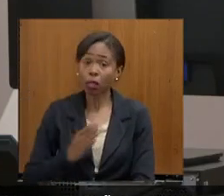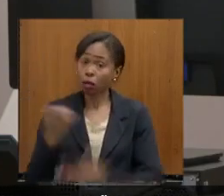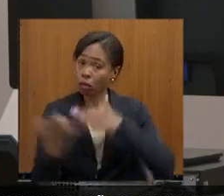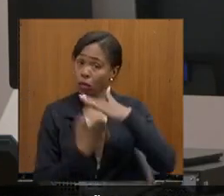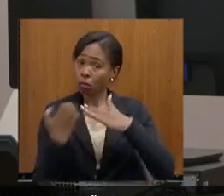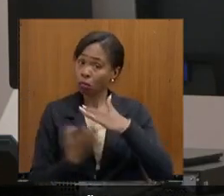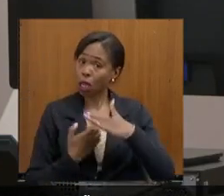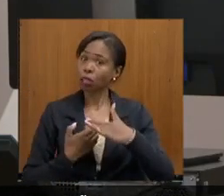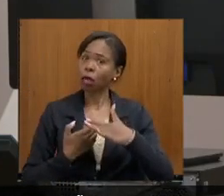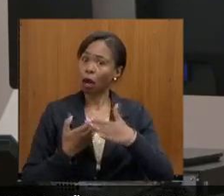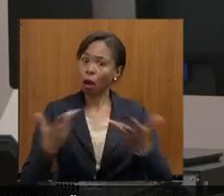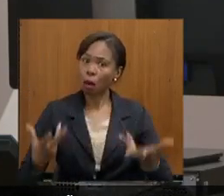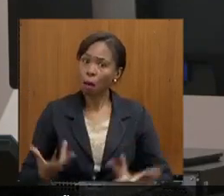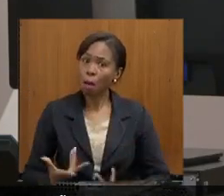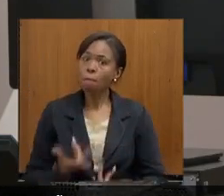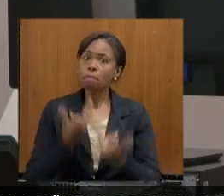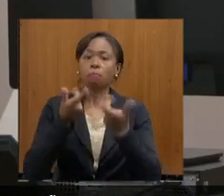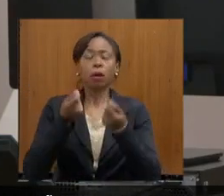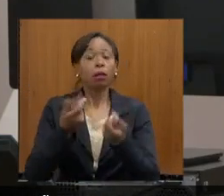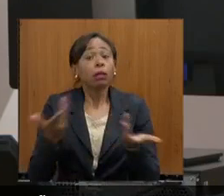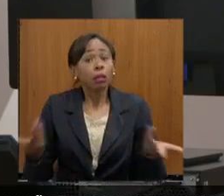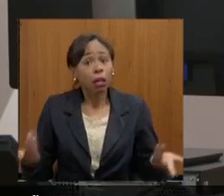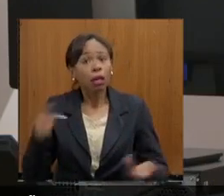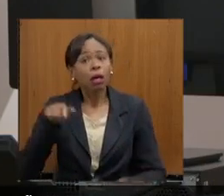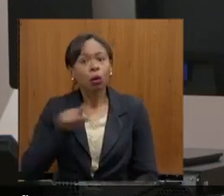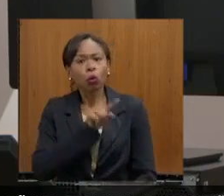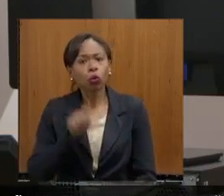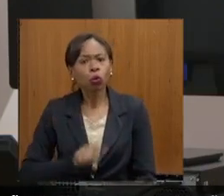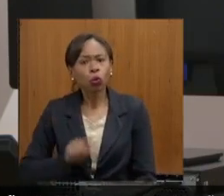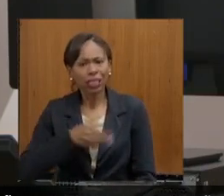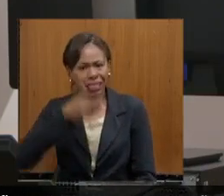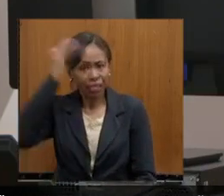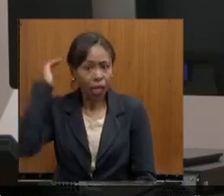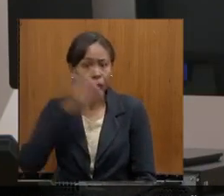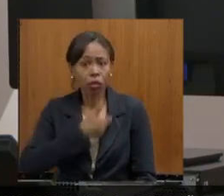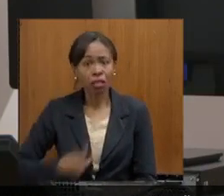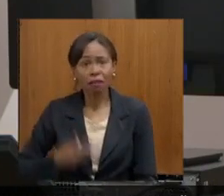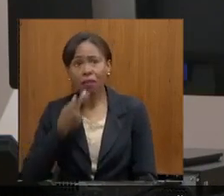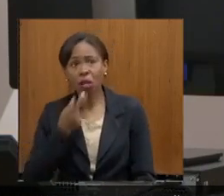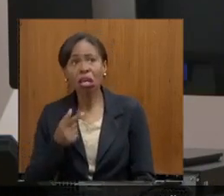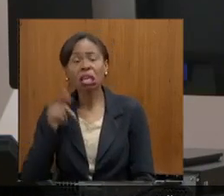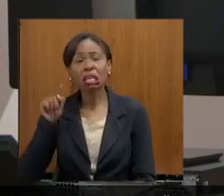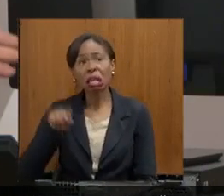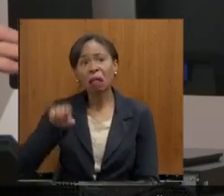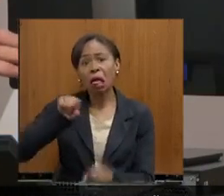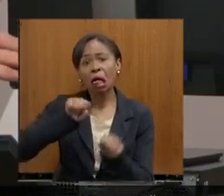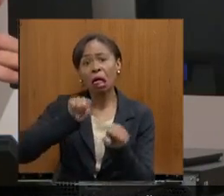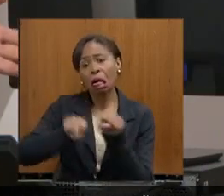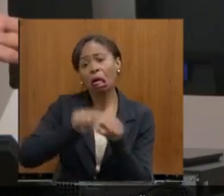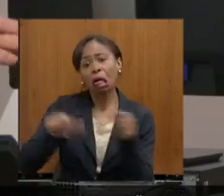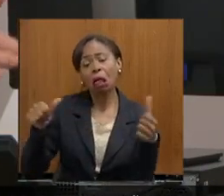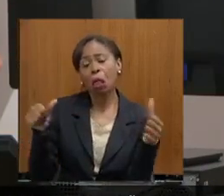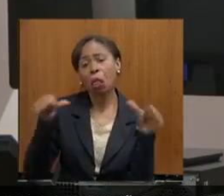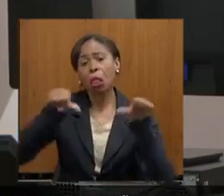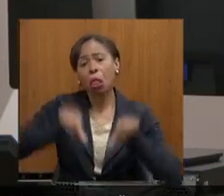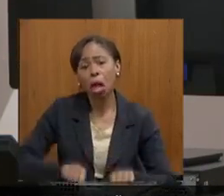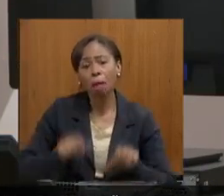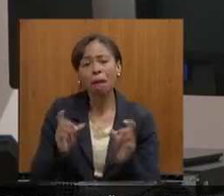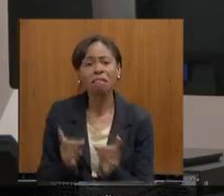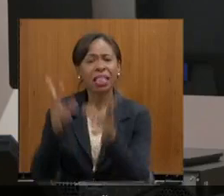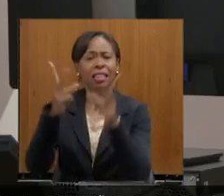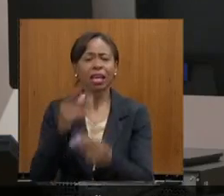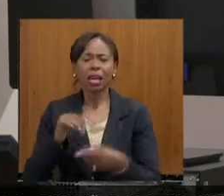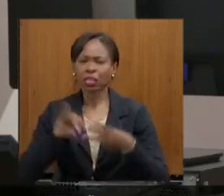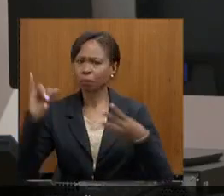aqui muito se disse de que o governador Romeu Zema estava sucateando a ser milho para vender hora é